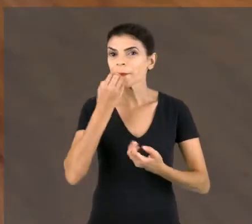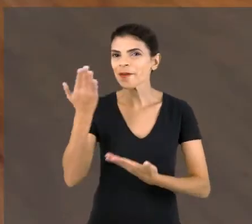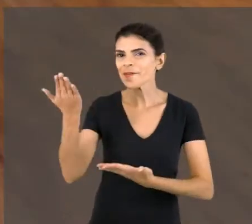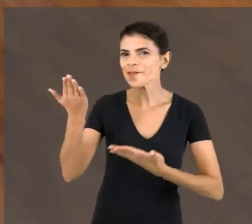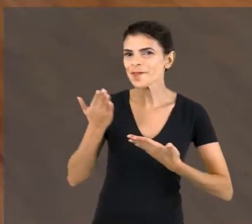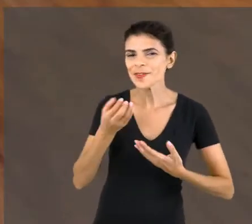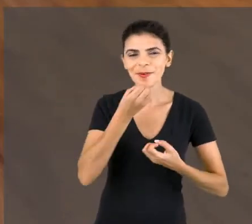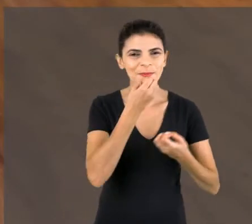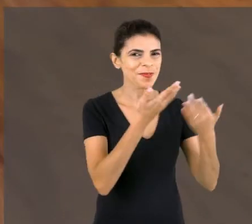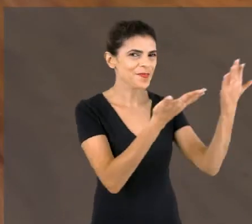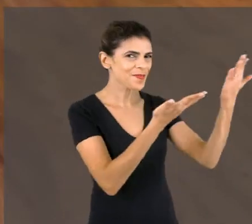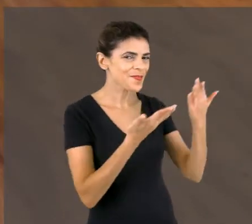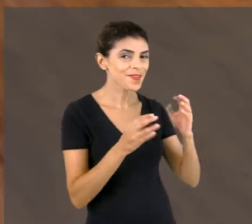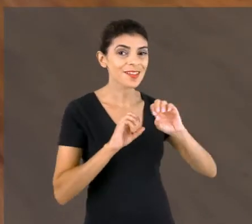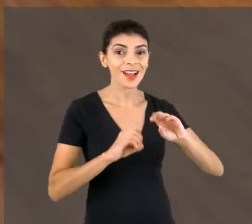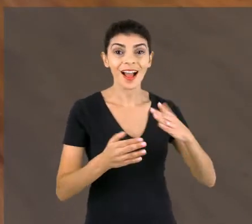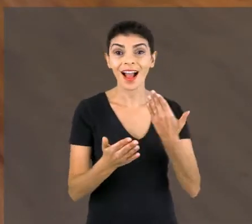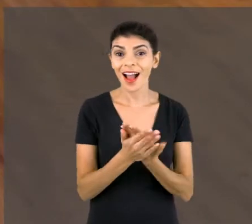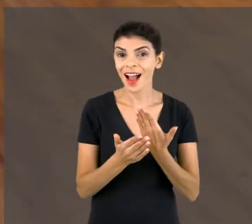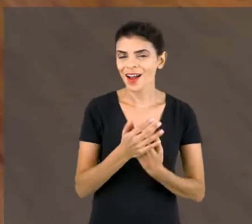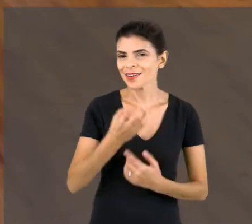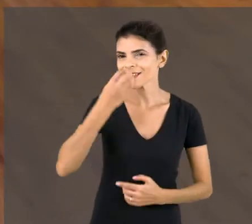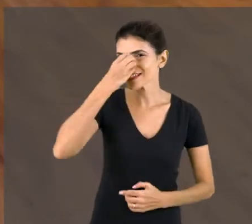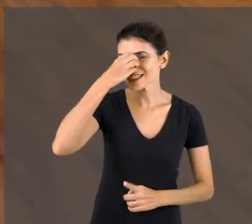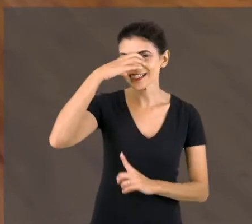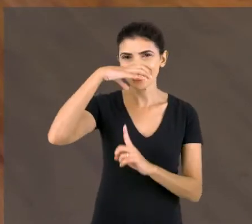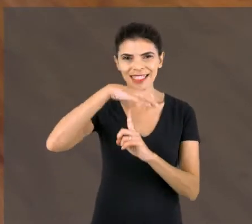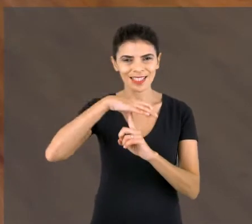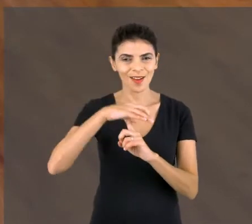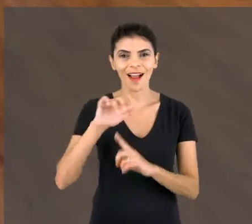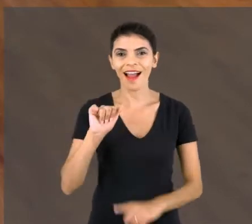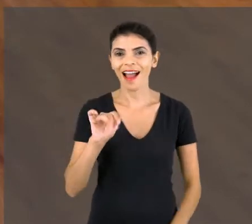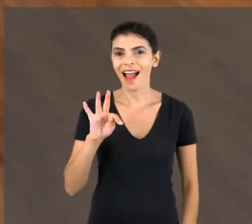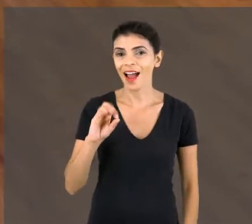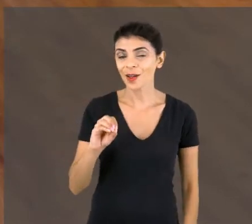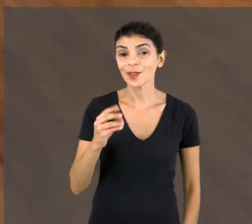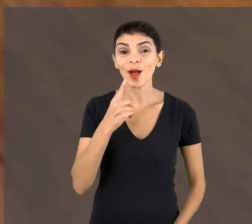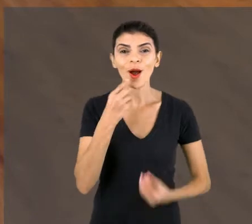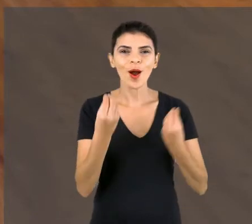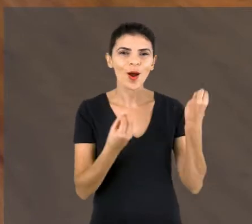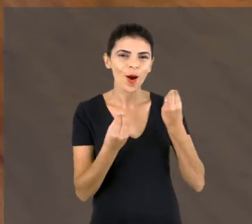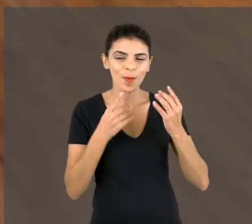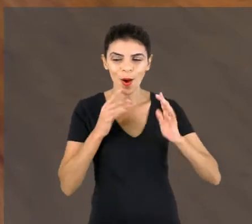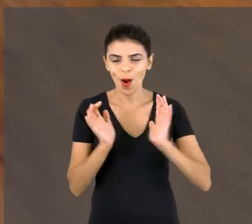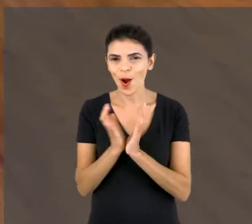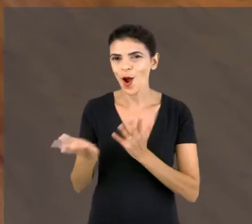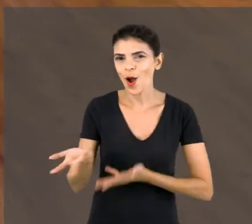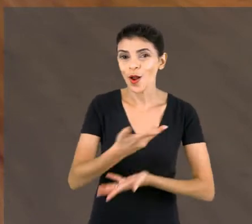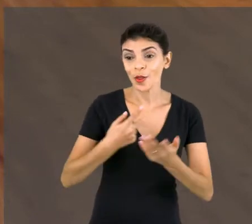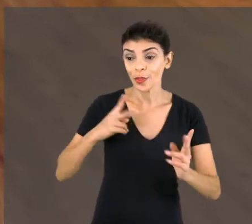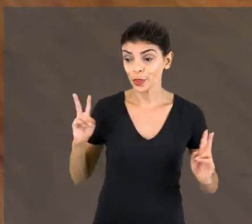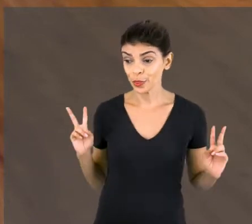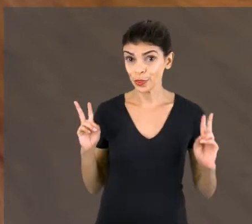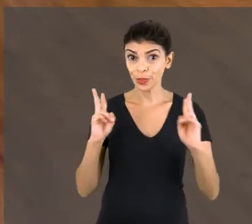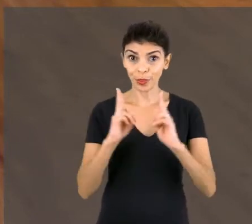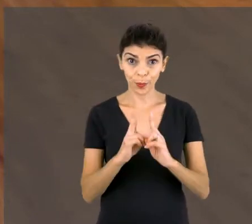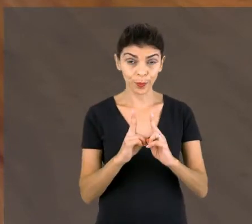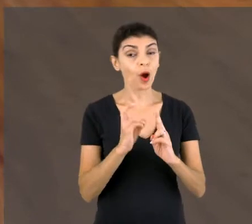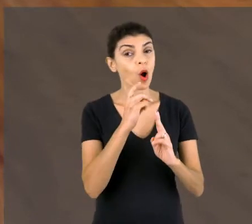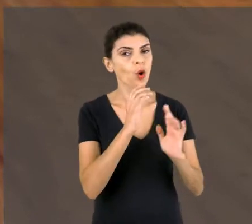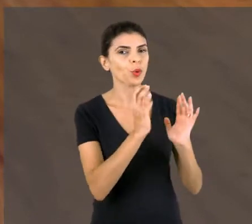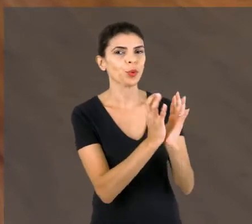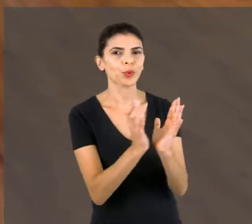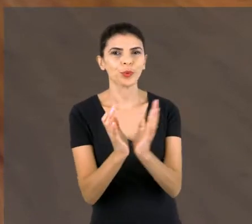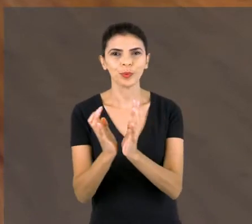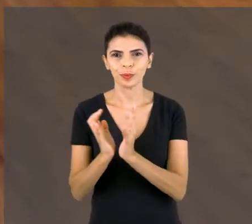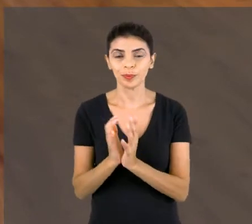Muito bem-vinda e muito bem-vindo à aula de portagem do Circo no Ato, que nada mais é do que acrobacia coletiva em dupla ou em